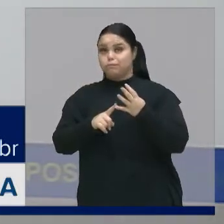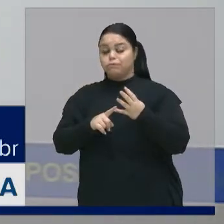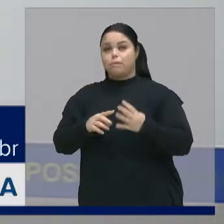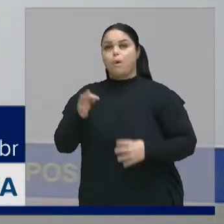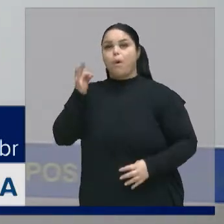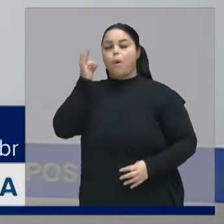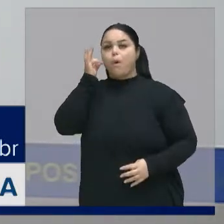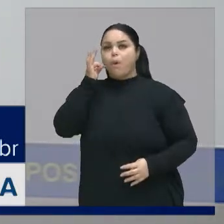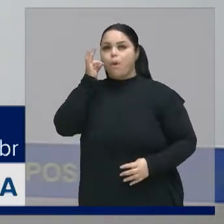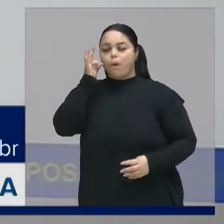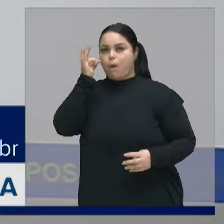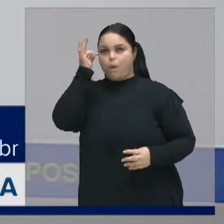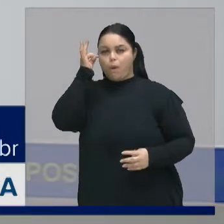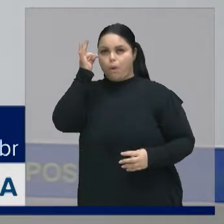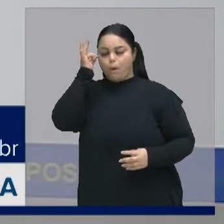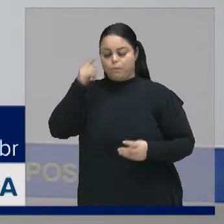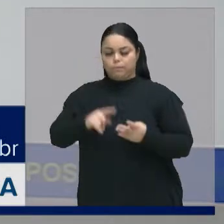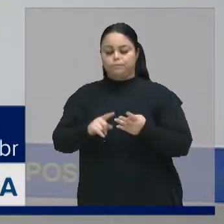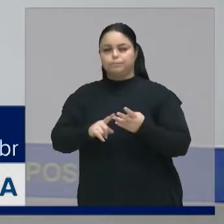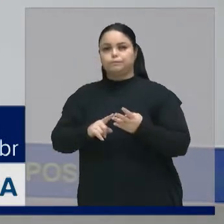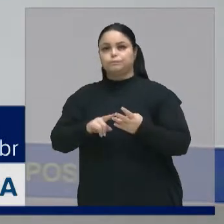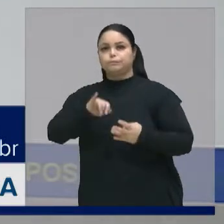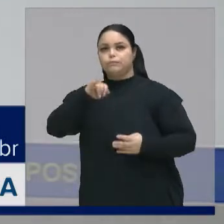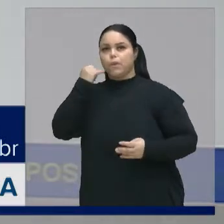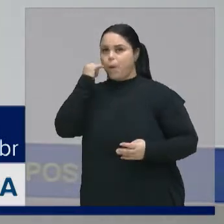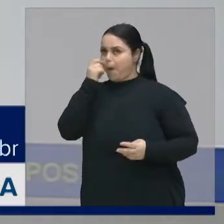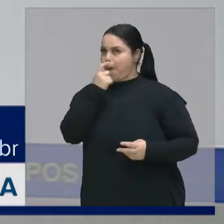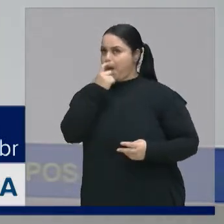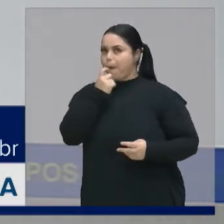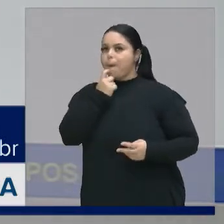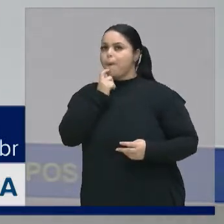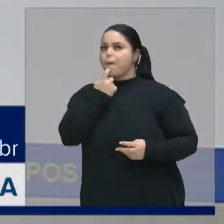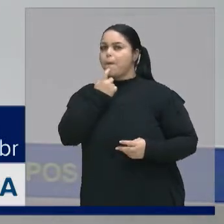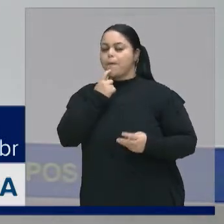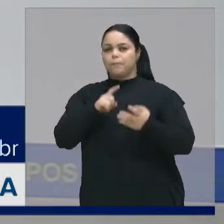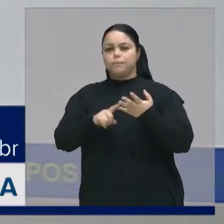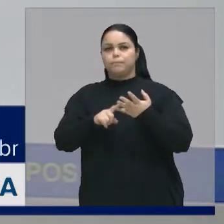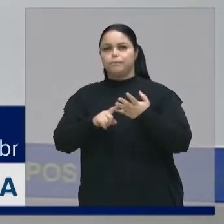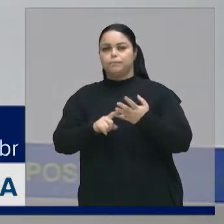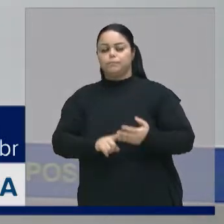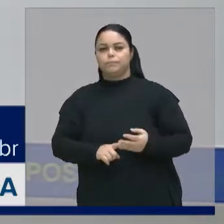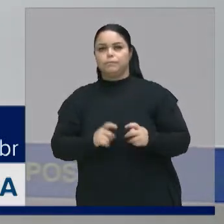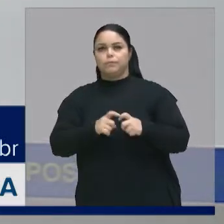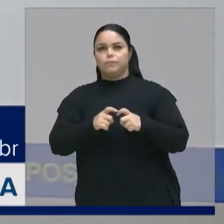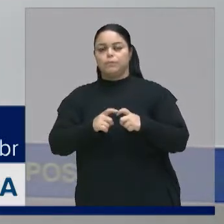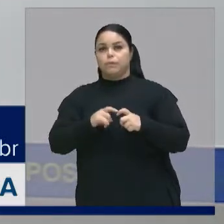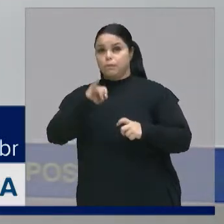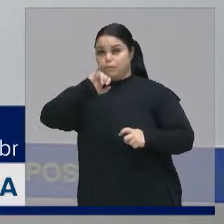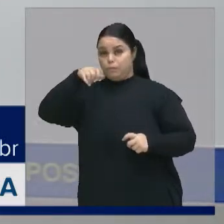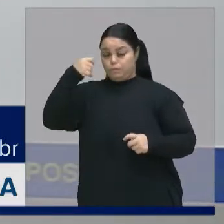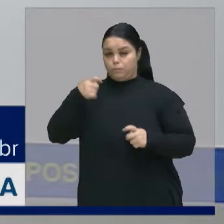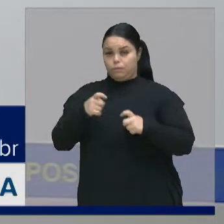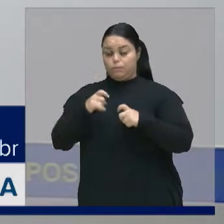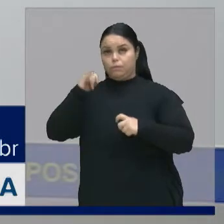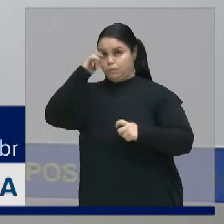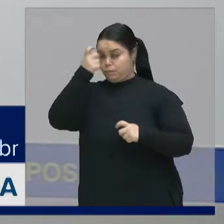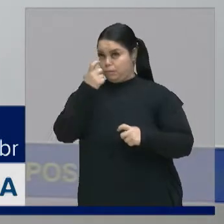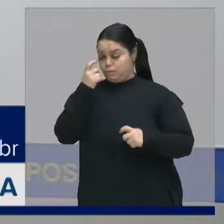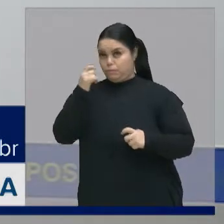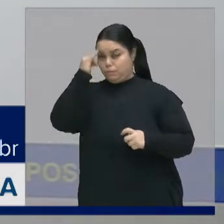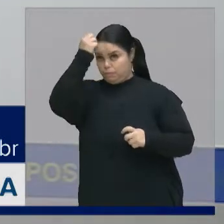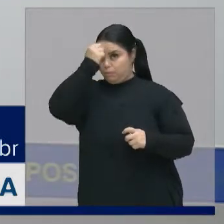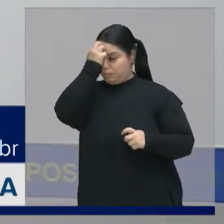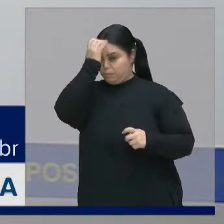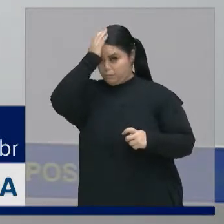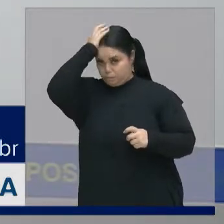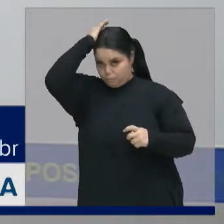Henrique, vereador Juvenil Silvério, vereador Dr. José Cláudio, vereador Lino